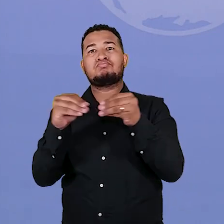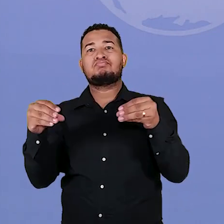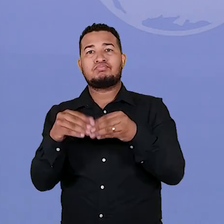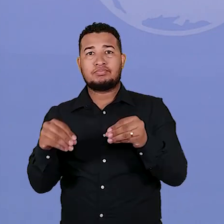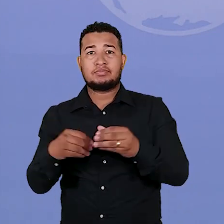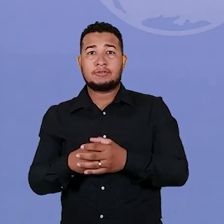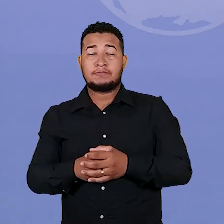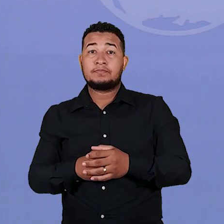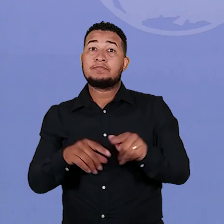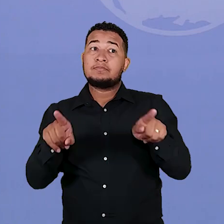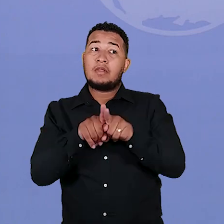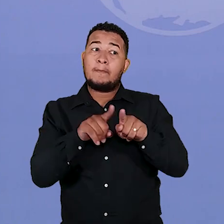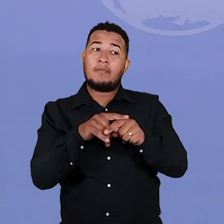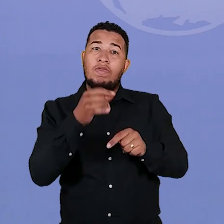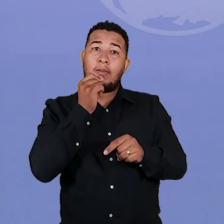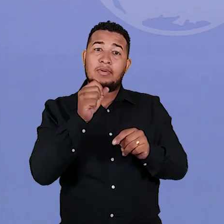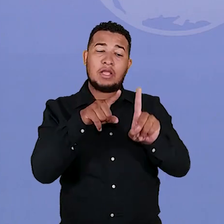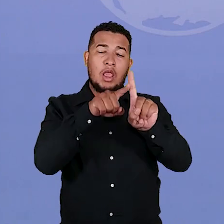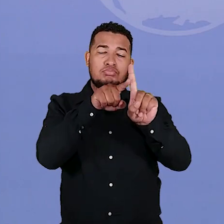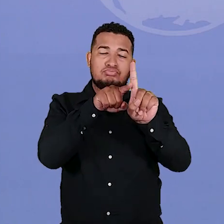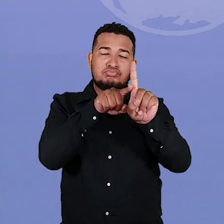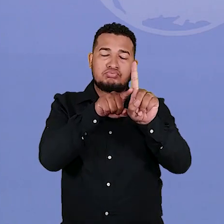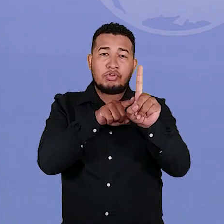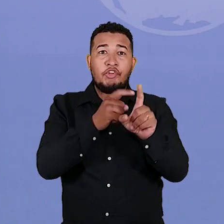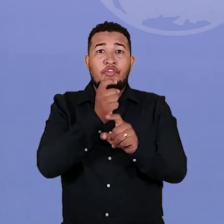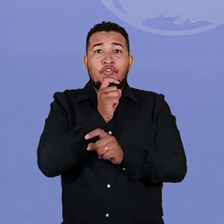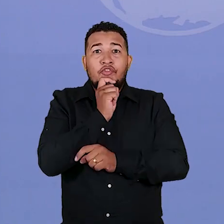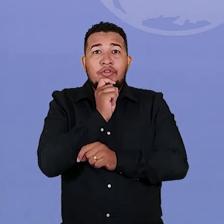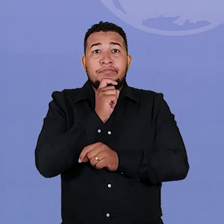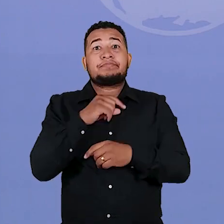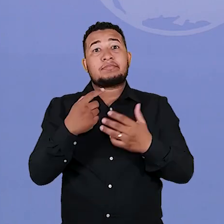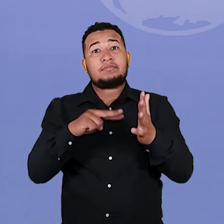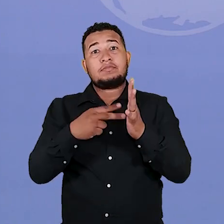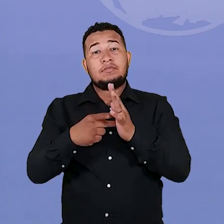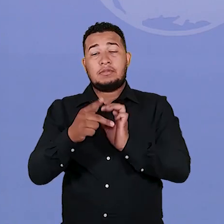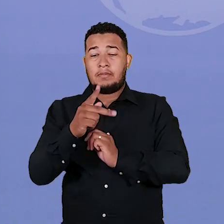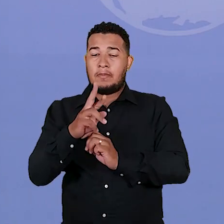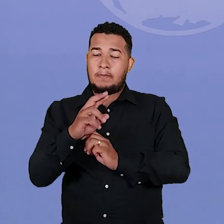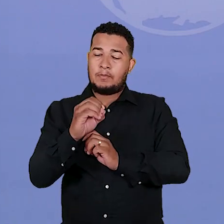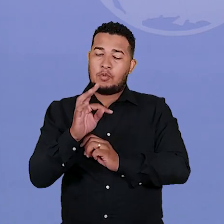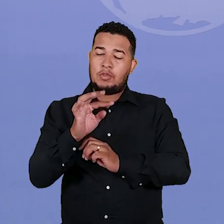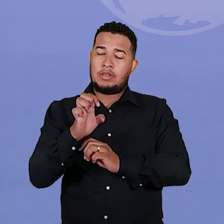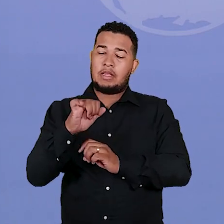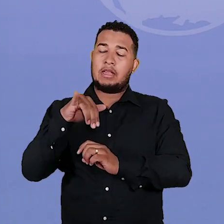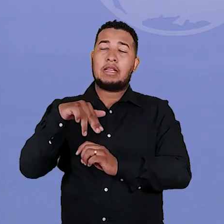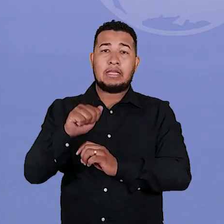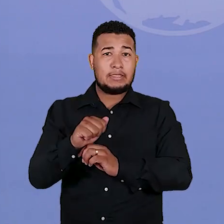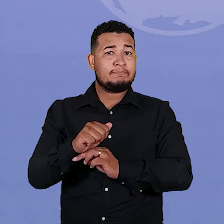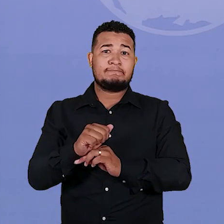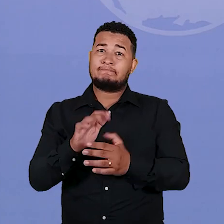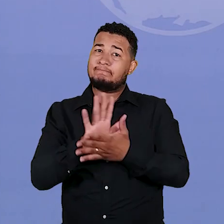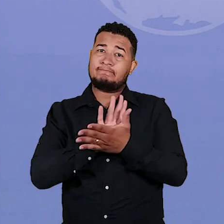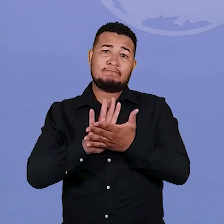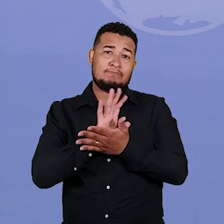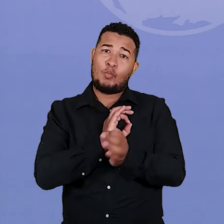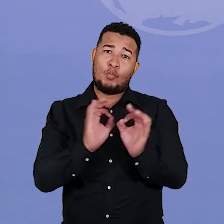mesma coisa que acontece com hipotermia. As nossas células, as nossas proteínas, elas não vão fazer as reações químicas, tá?